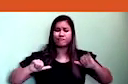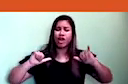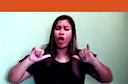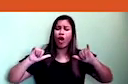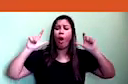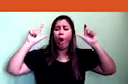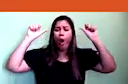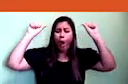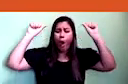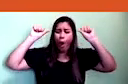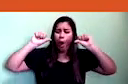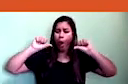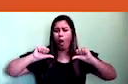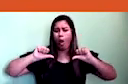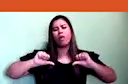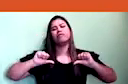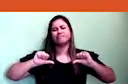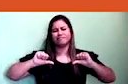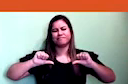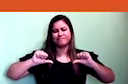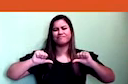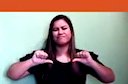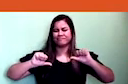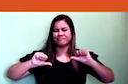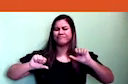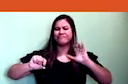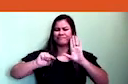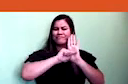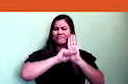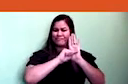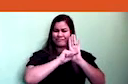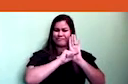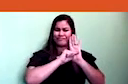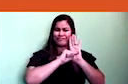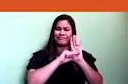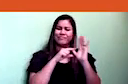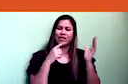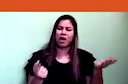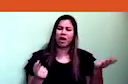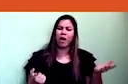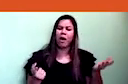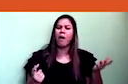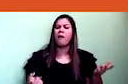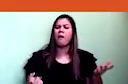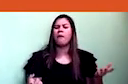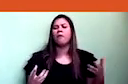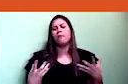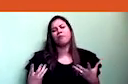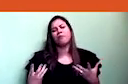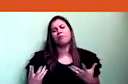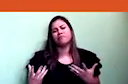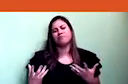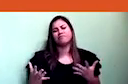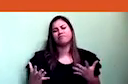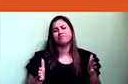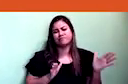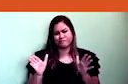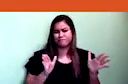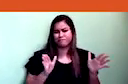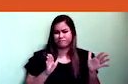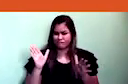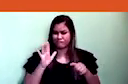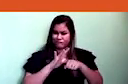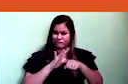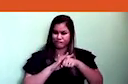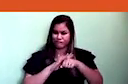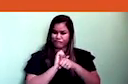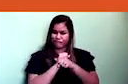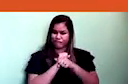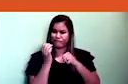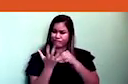um caráter muito negativo, né? Haja visto, infelizmente, esse momento. Então, tudo isso faz com que o corpo